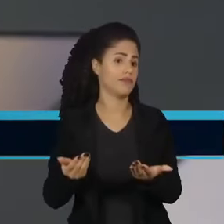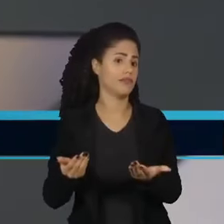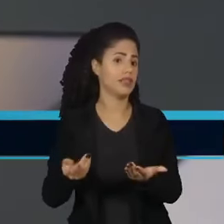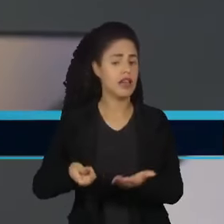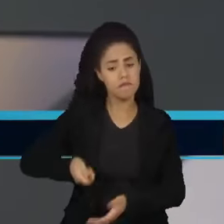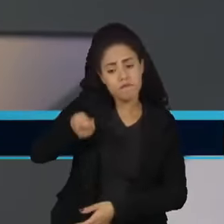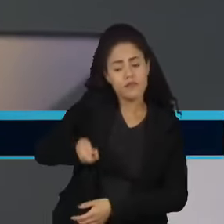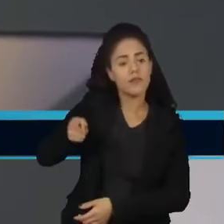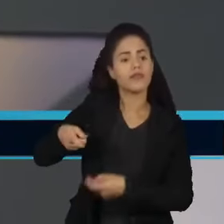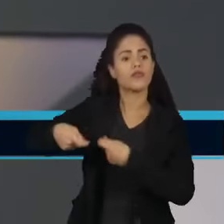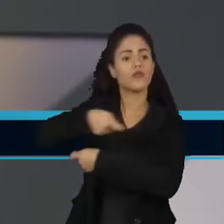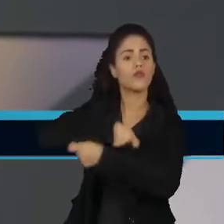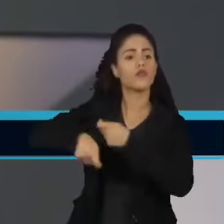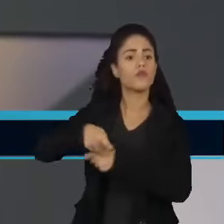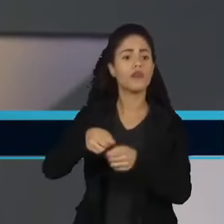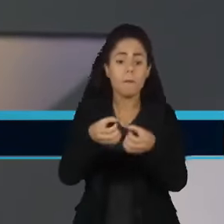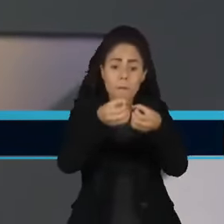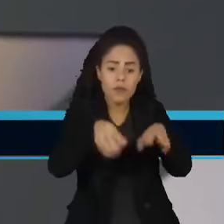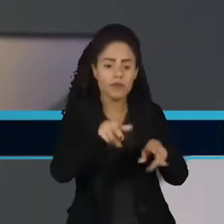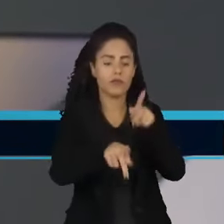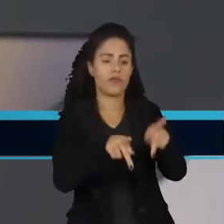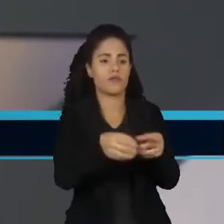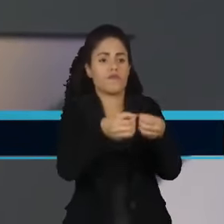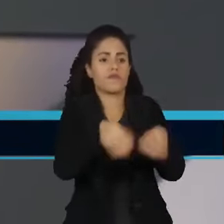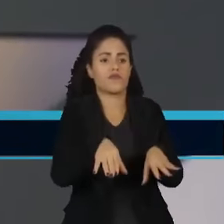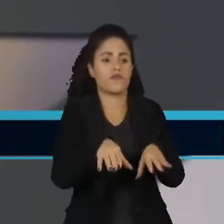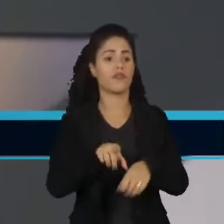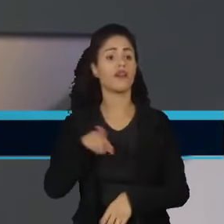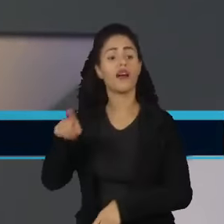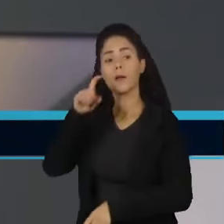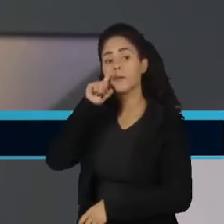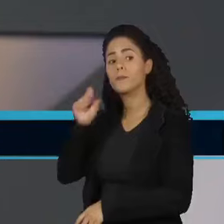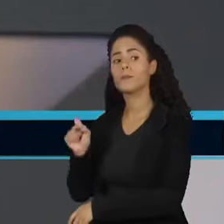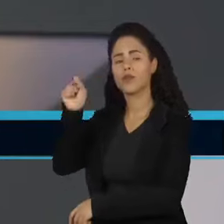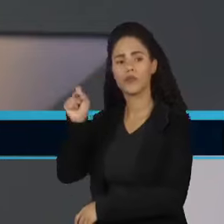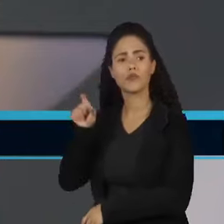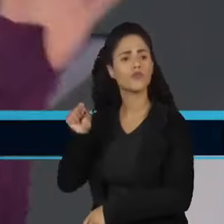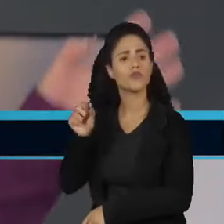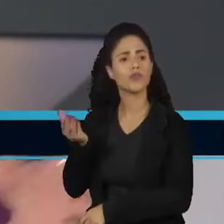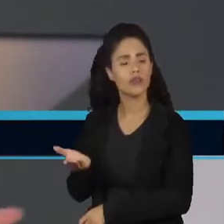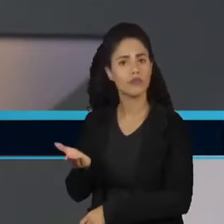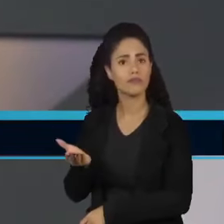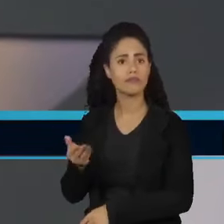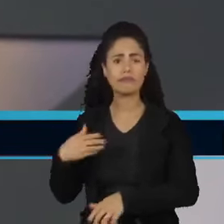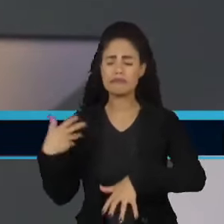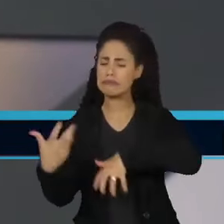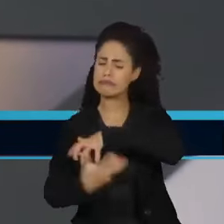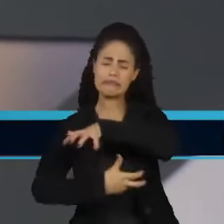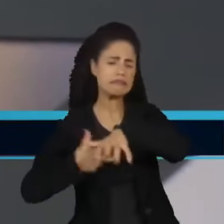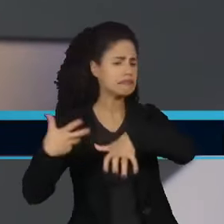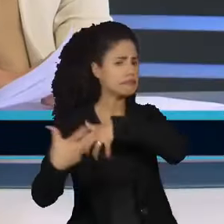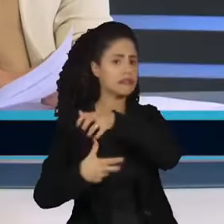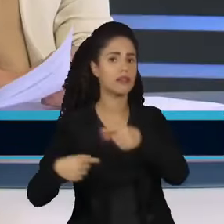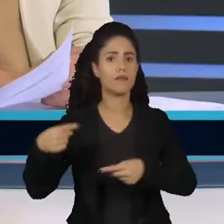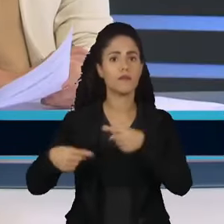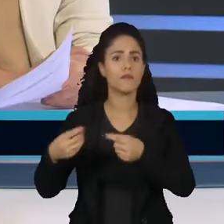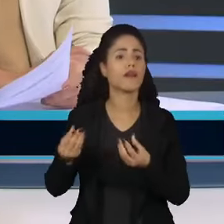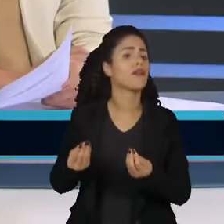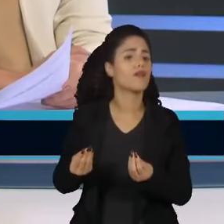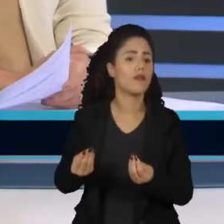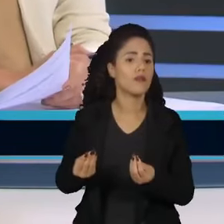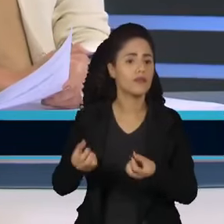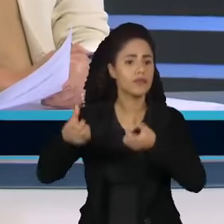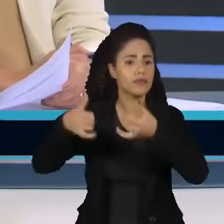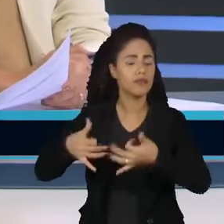sanções econômicas prejudicam a população. E o presidente Maduro, no limite, a bagunça política, para ele dá uma justificativa para não